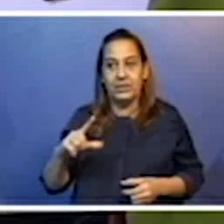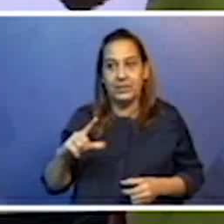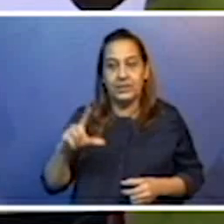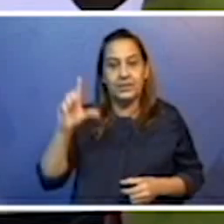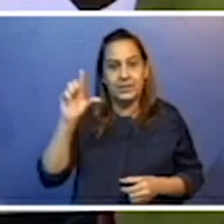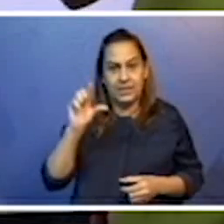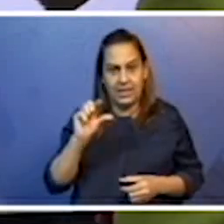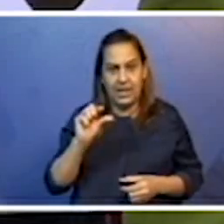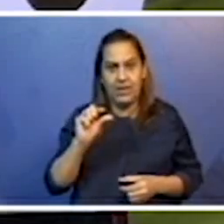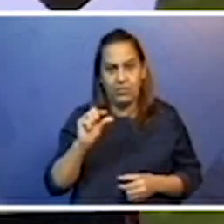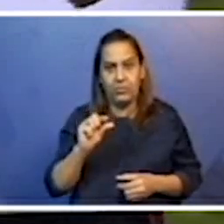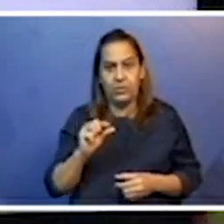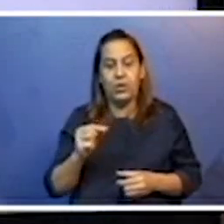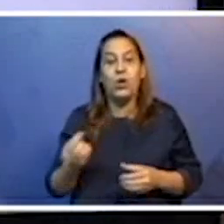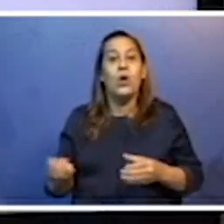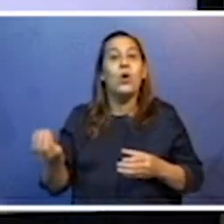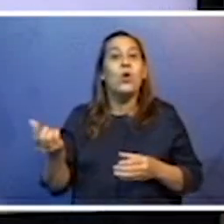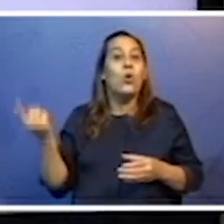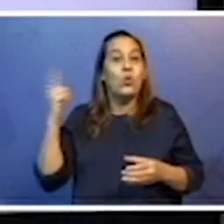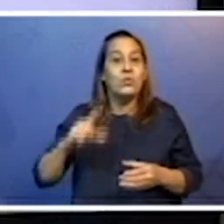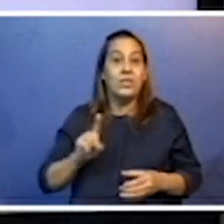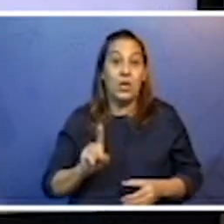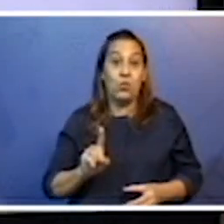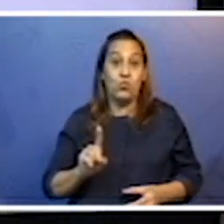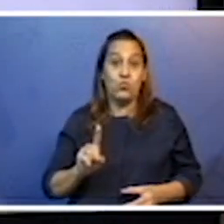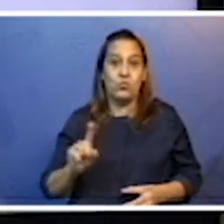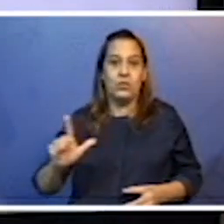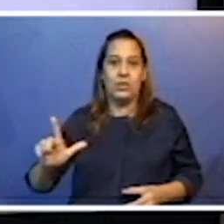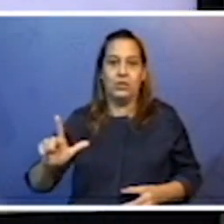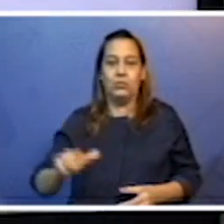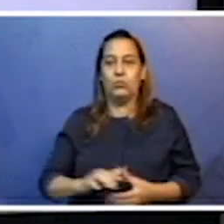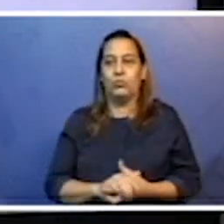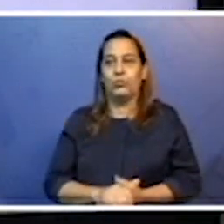eu encho ela, tá bom? Façam lá.